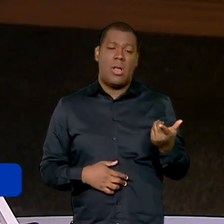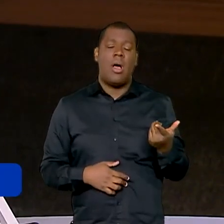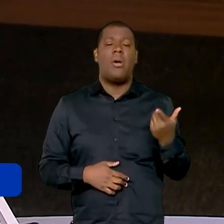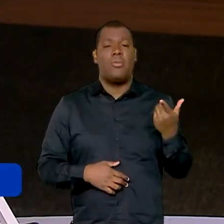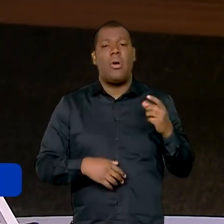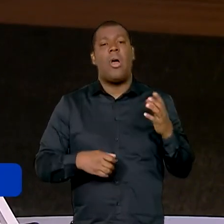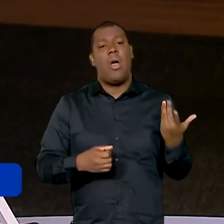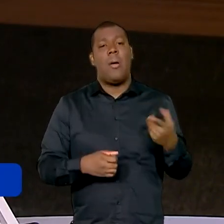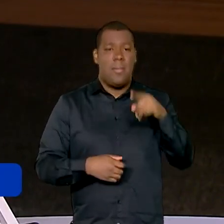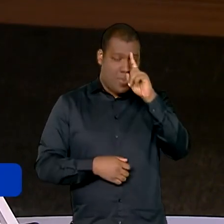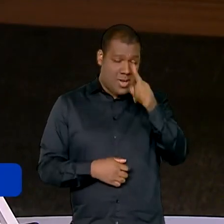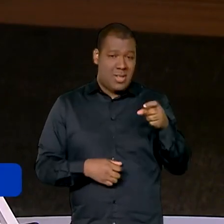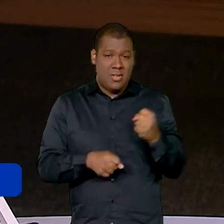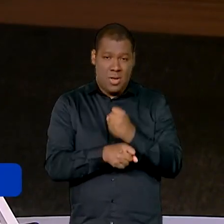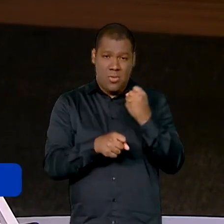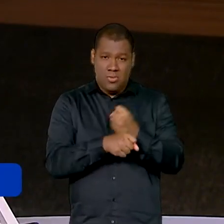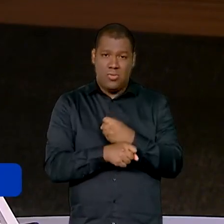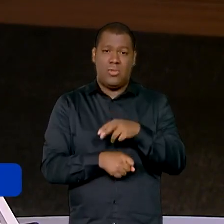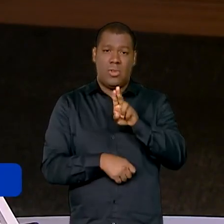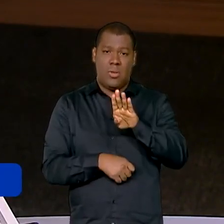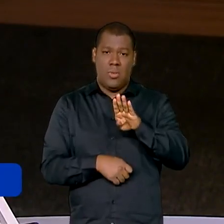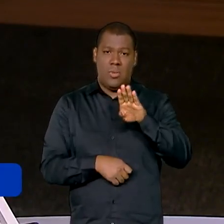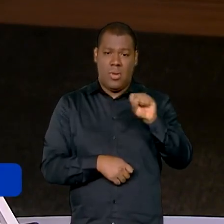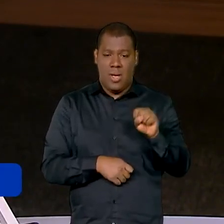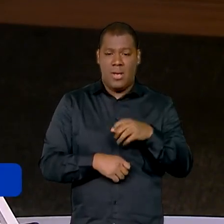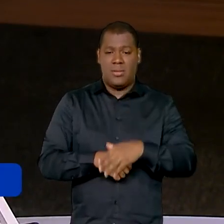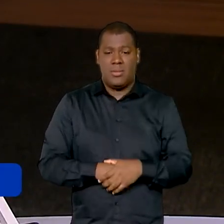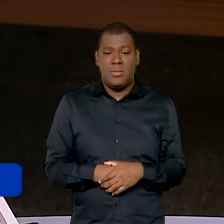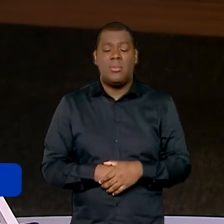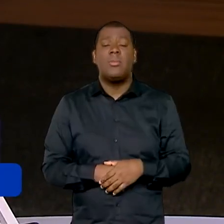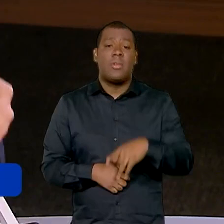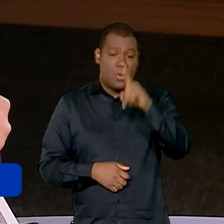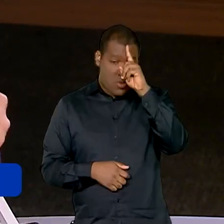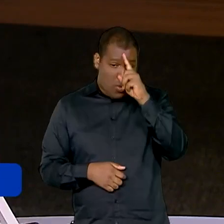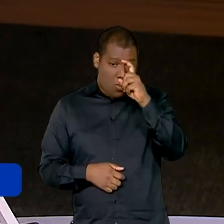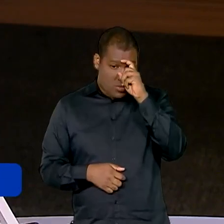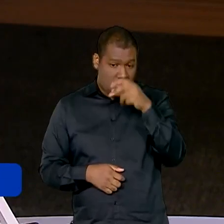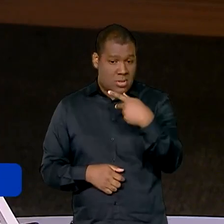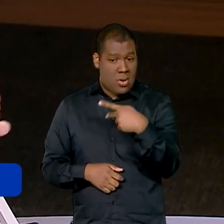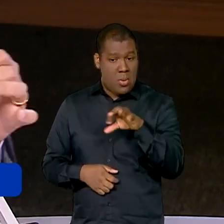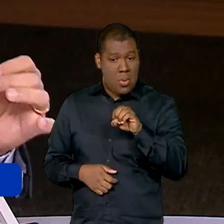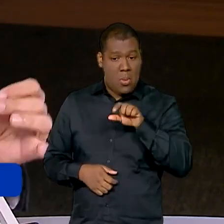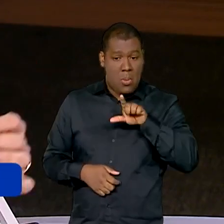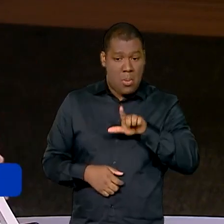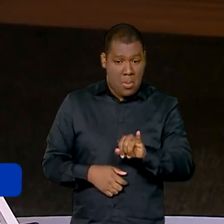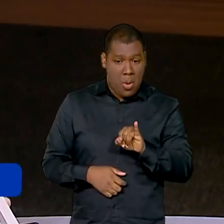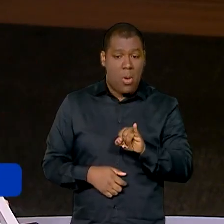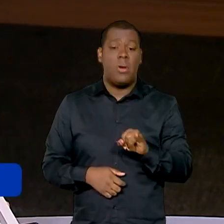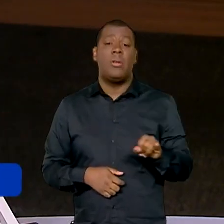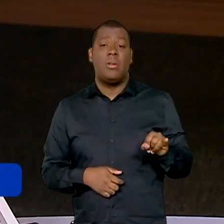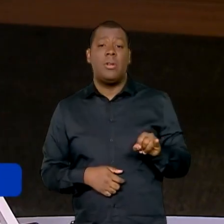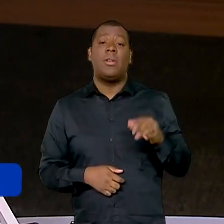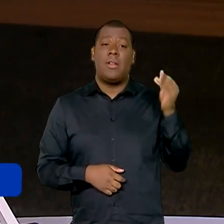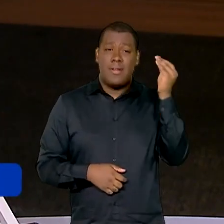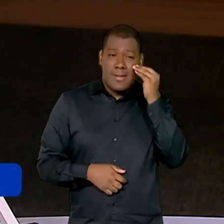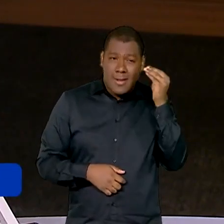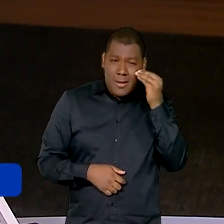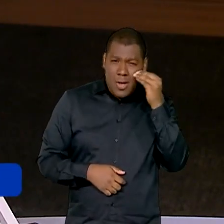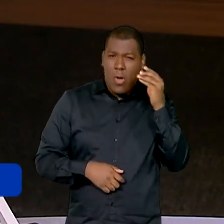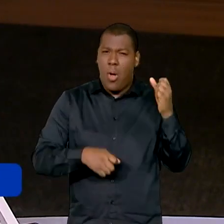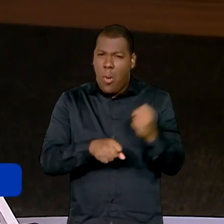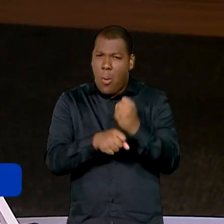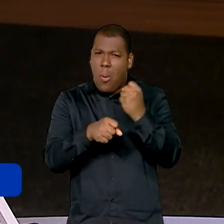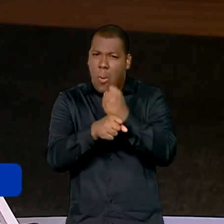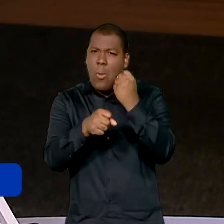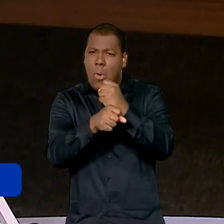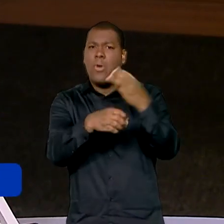foi possível, como a policlínica, nós tínhamos um número menor, então nós buscamos contemplar todas as unidades da federação. Esse foi um outro